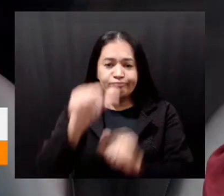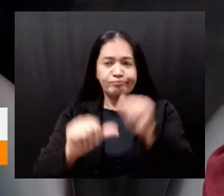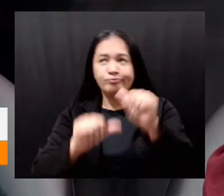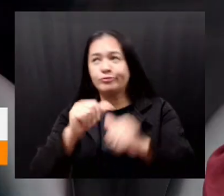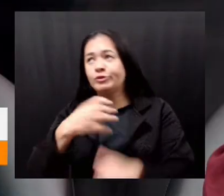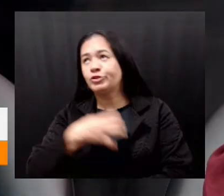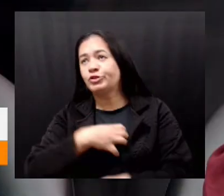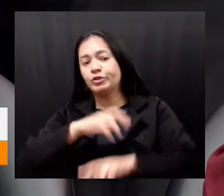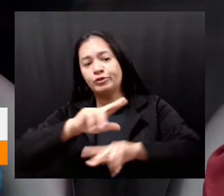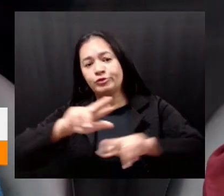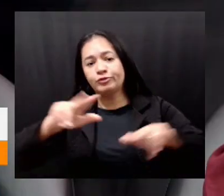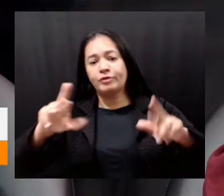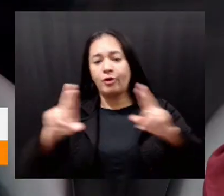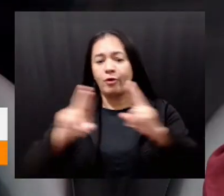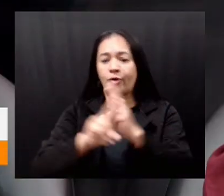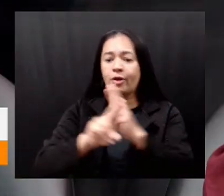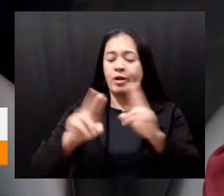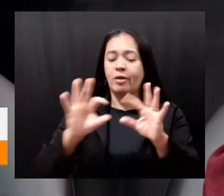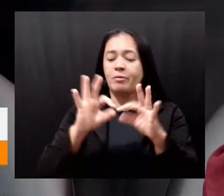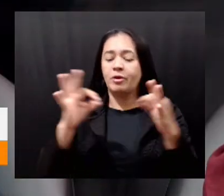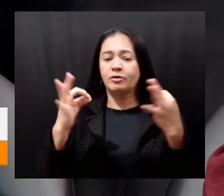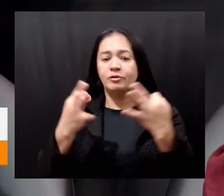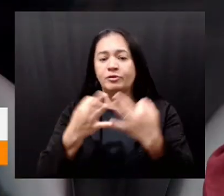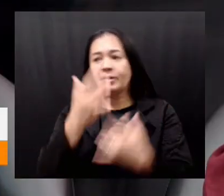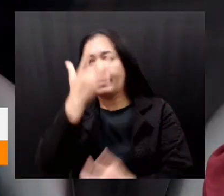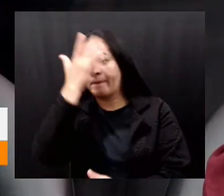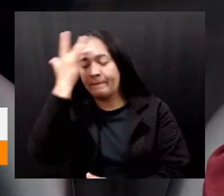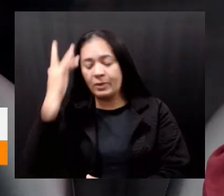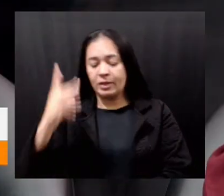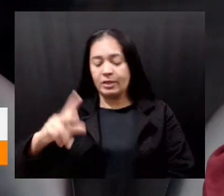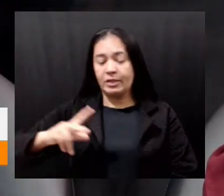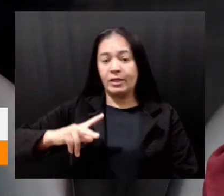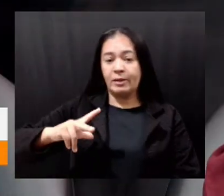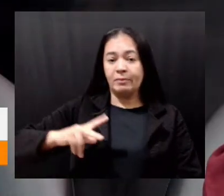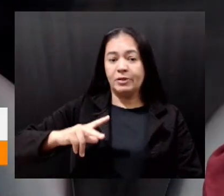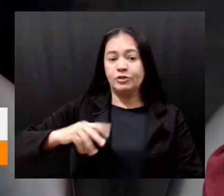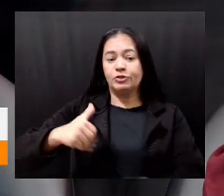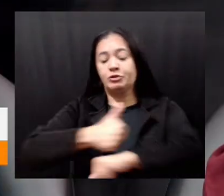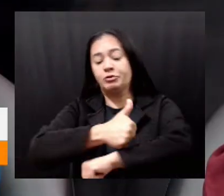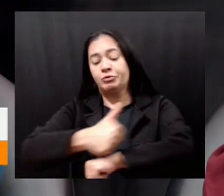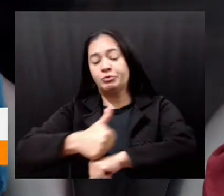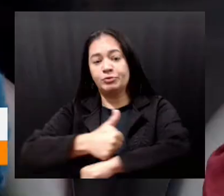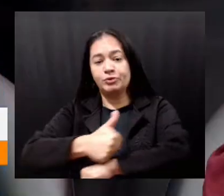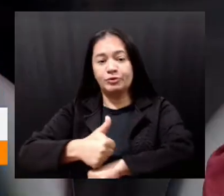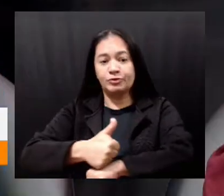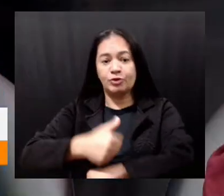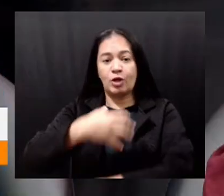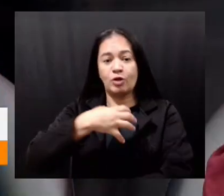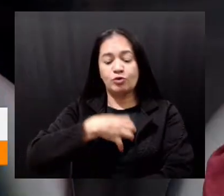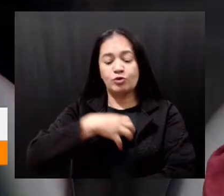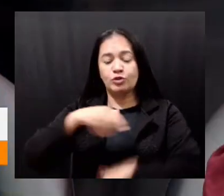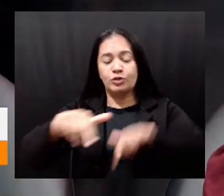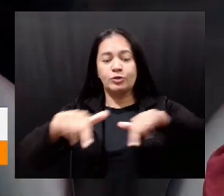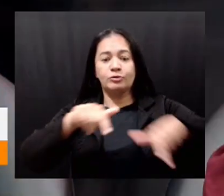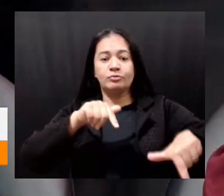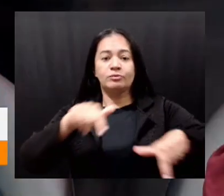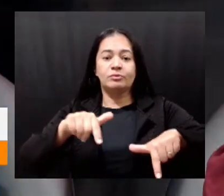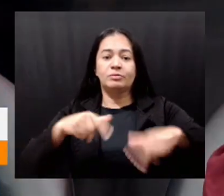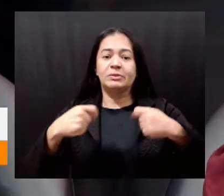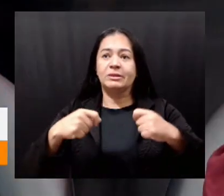relacionamentos familiares, pessoais, na carreira, muitas vezes, na forma de trabalhar, ter que trabalhar em casa, ninguém